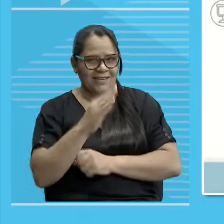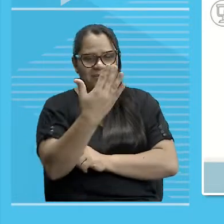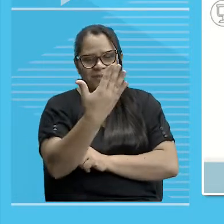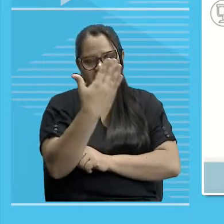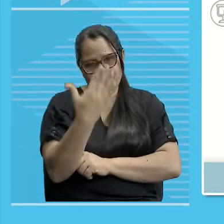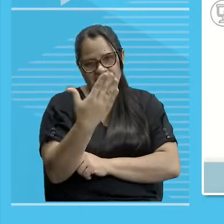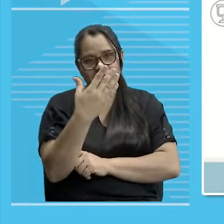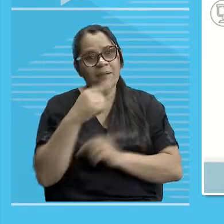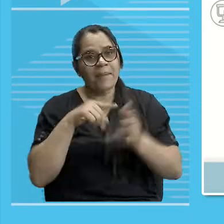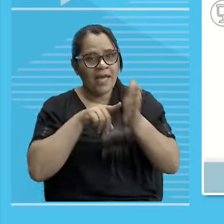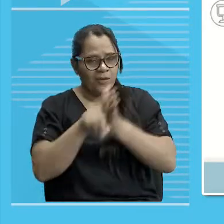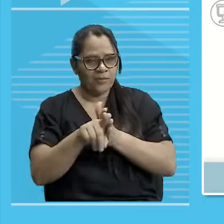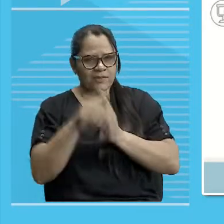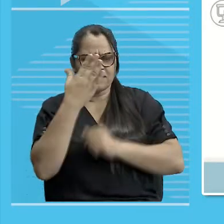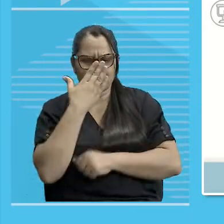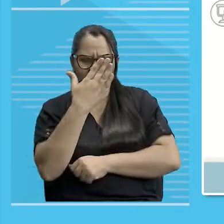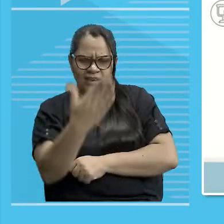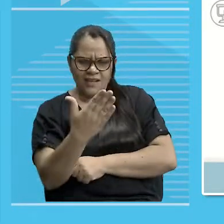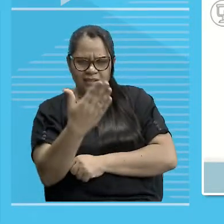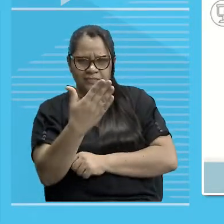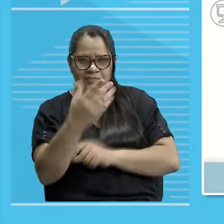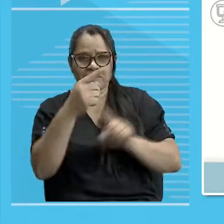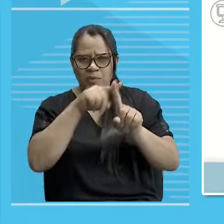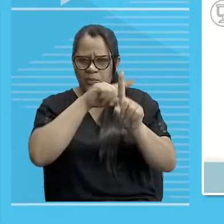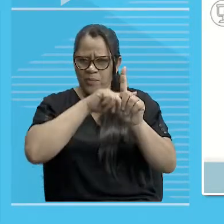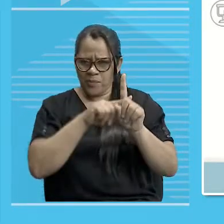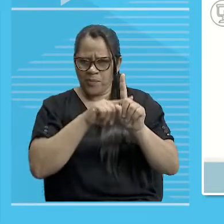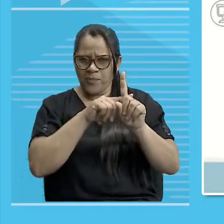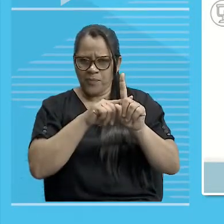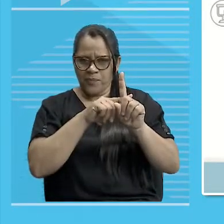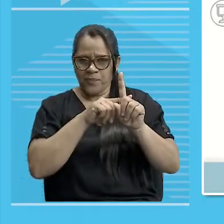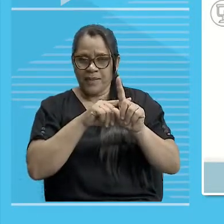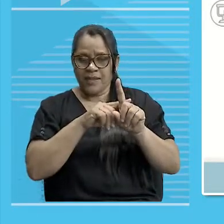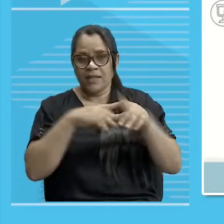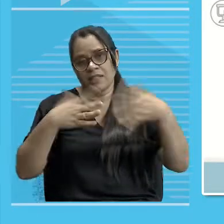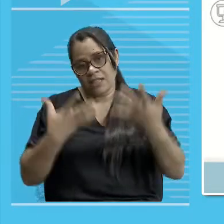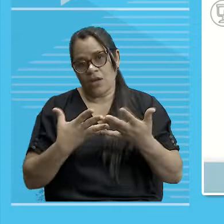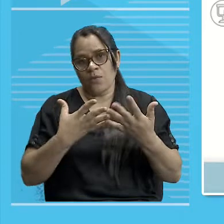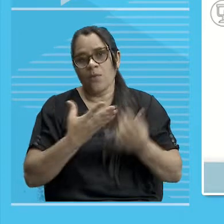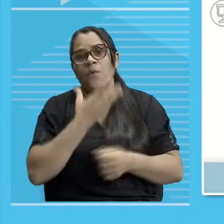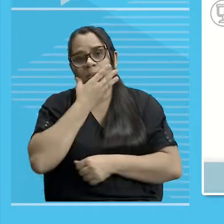É. O menino procurando penugem